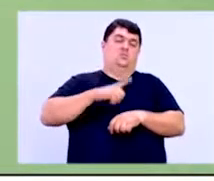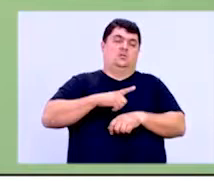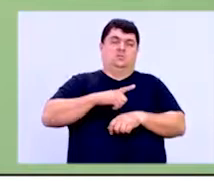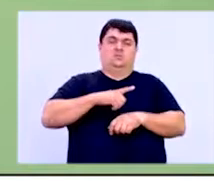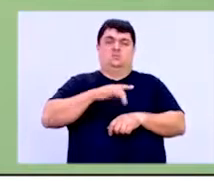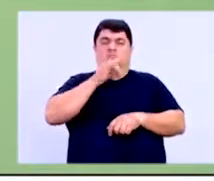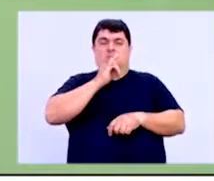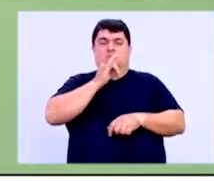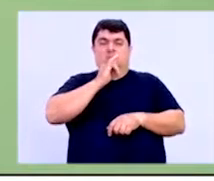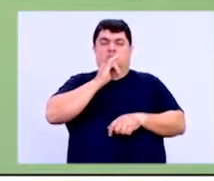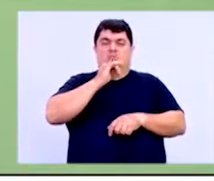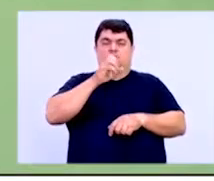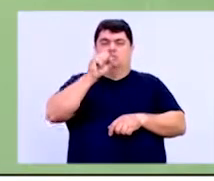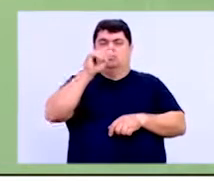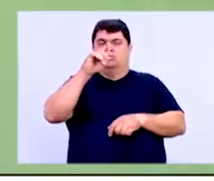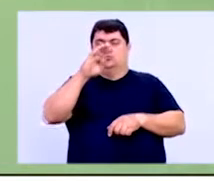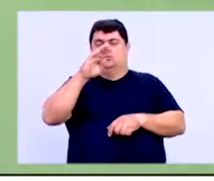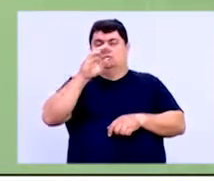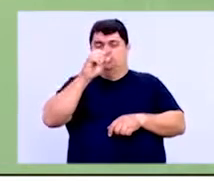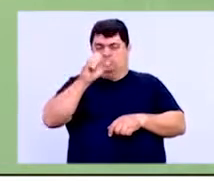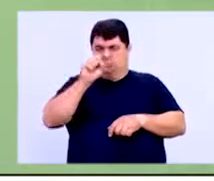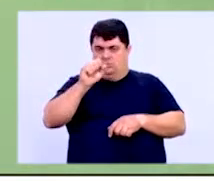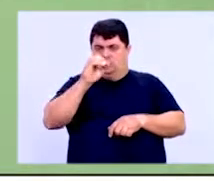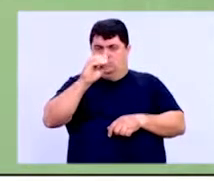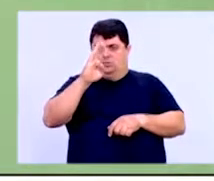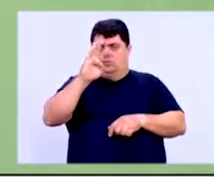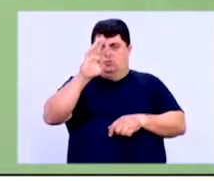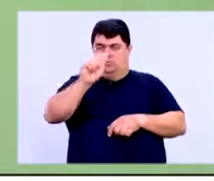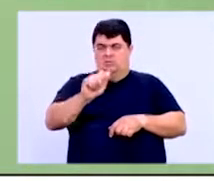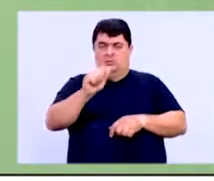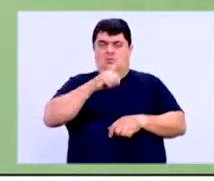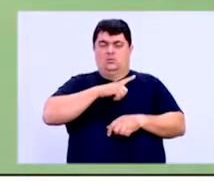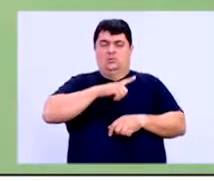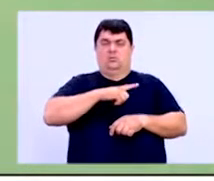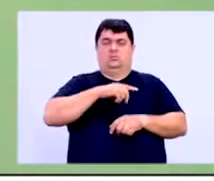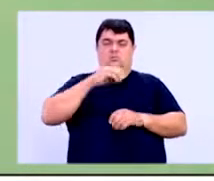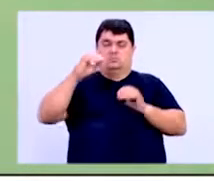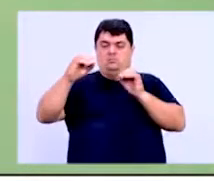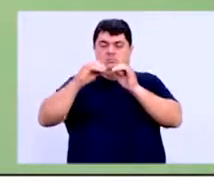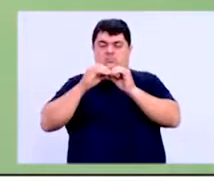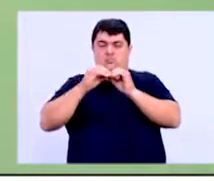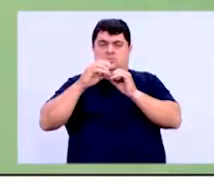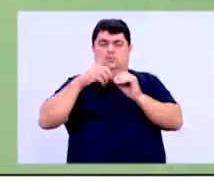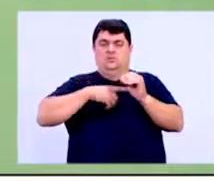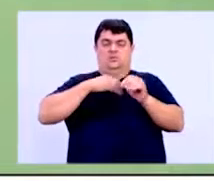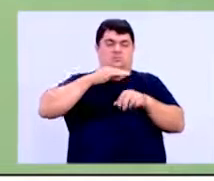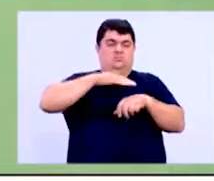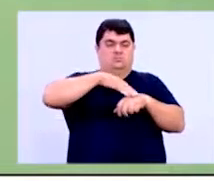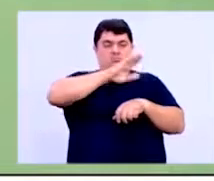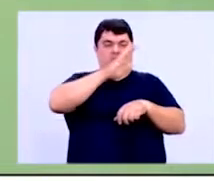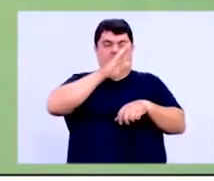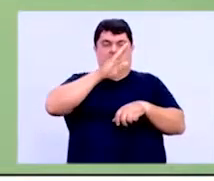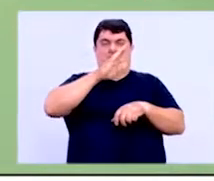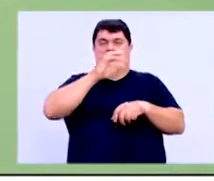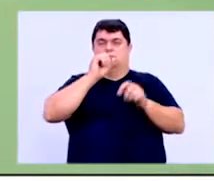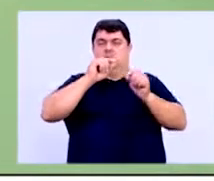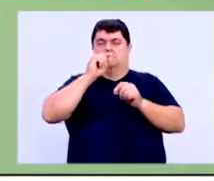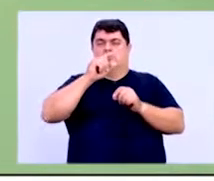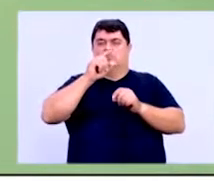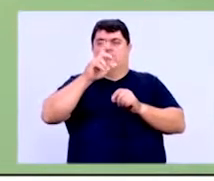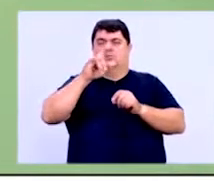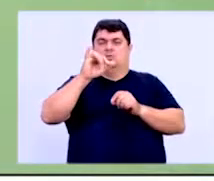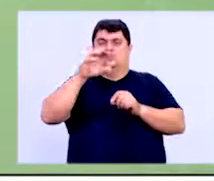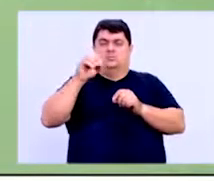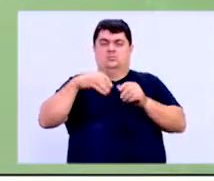certo? Excedente. Ponto de equilíbrio está aqui, não está? Então, o que passou do ponto de equilíbrio é o